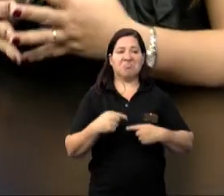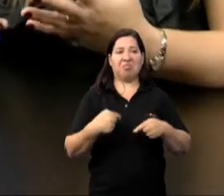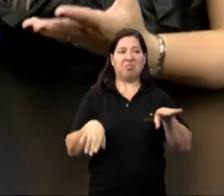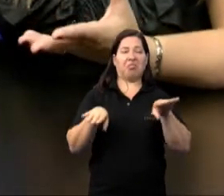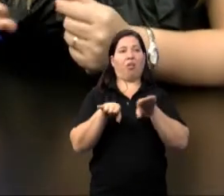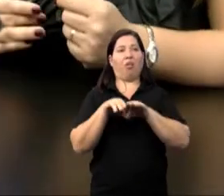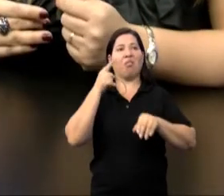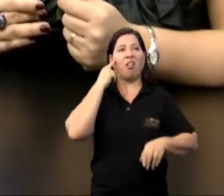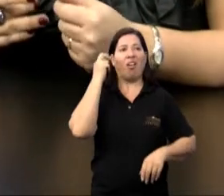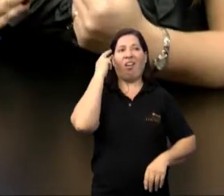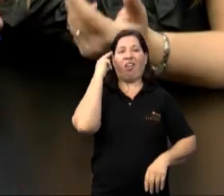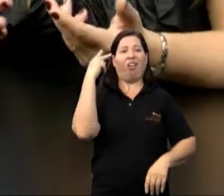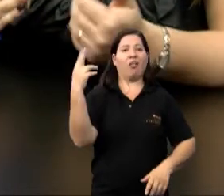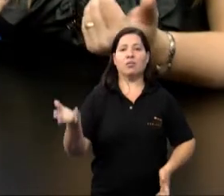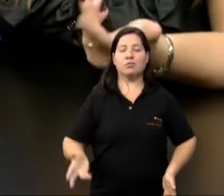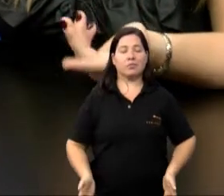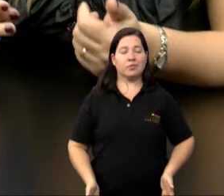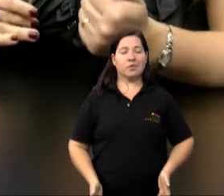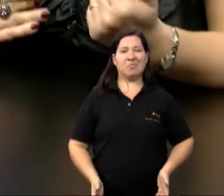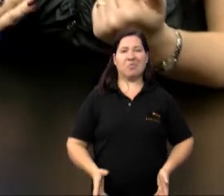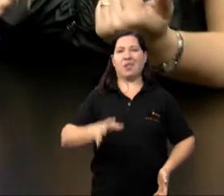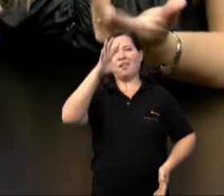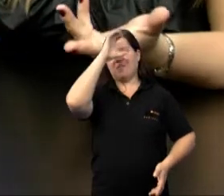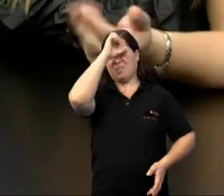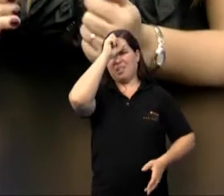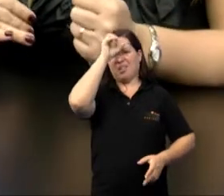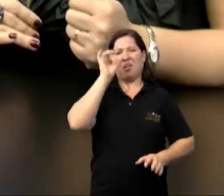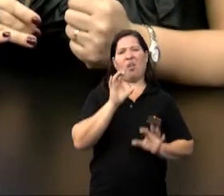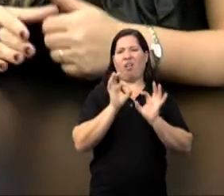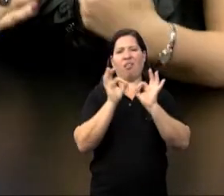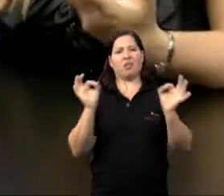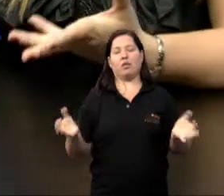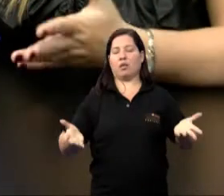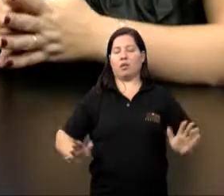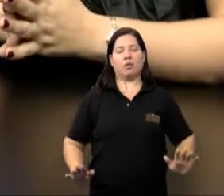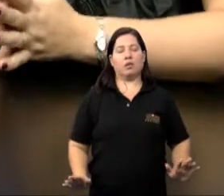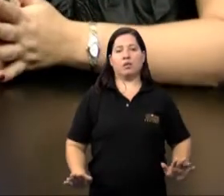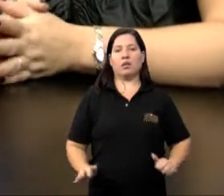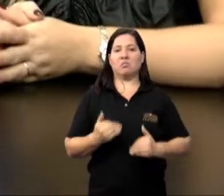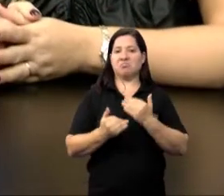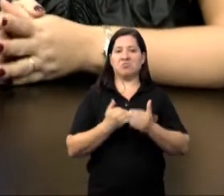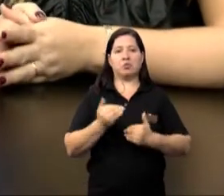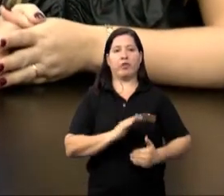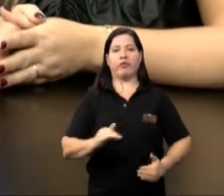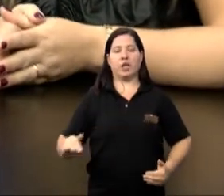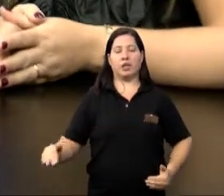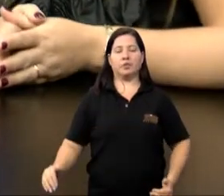ou espontaneísta do que seja aprendizagem, educação, né, e desenvolvimento e infância.